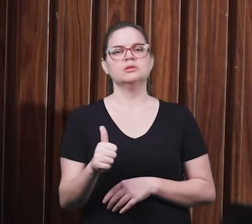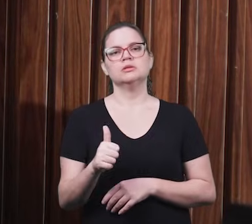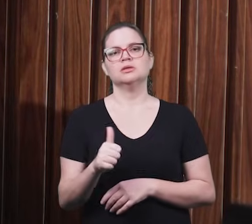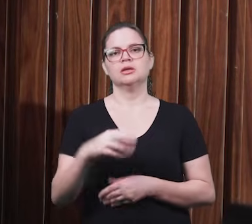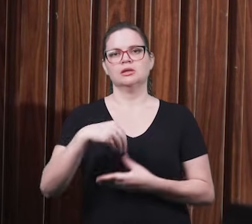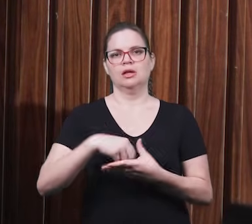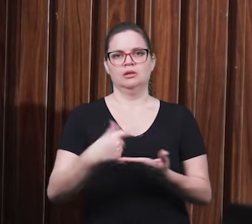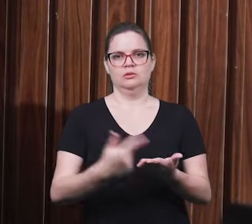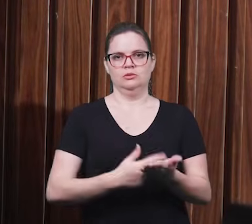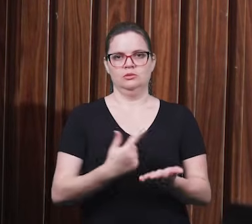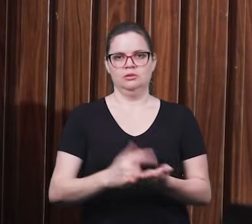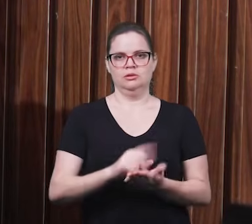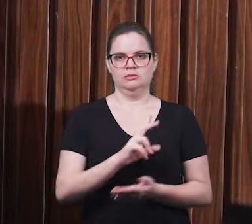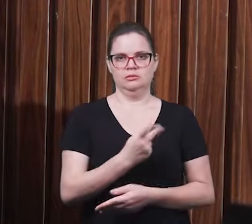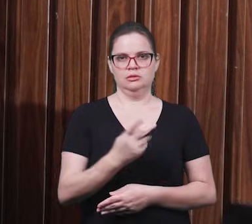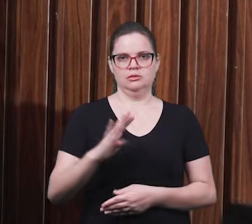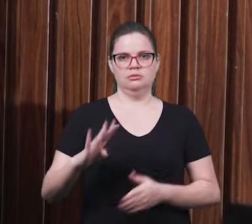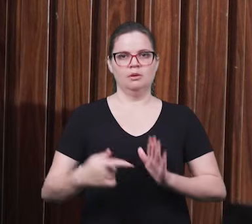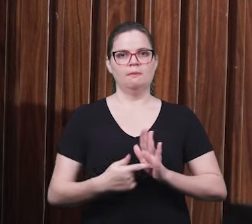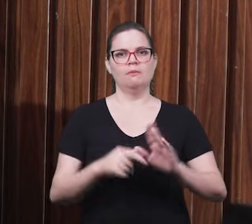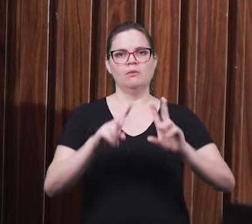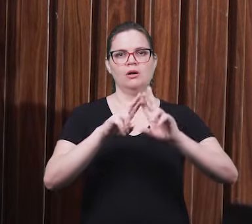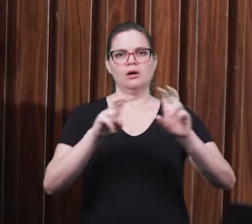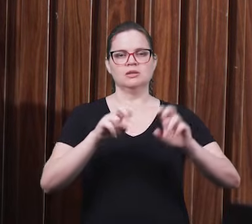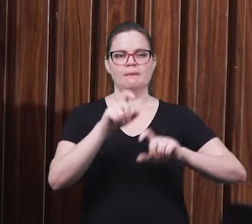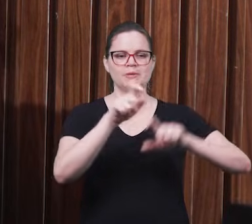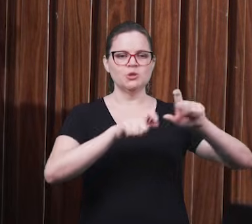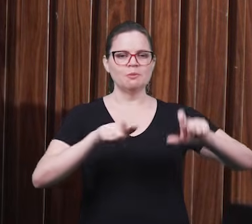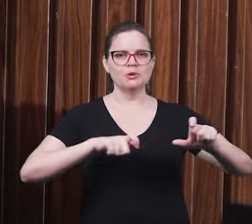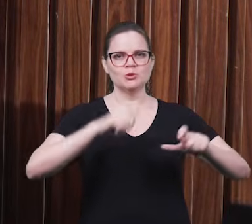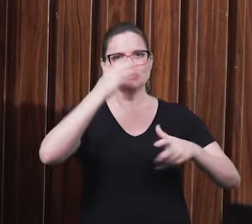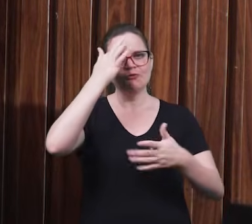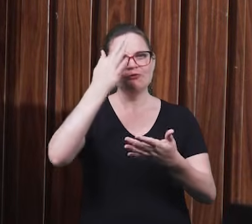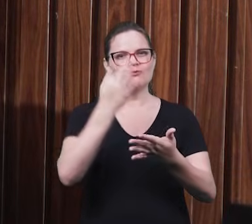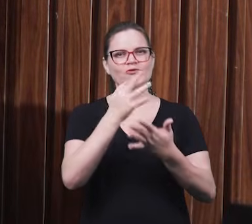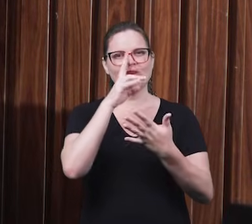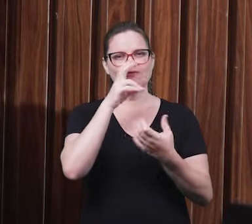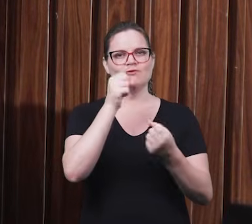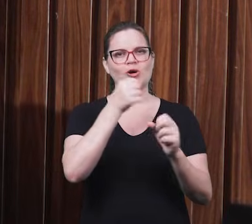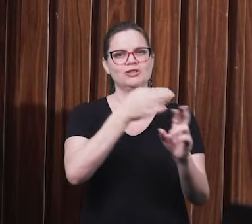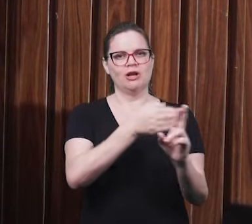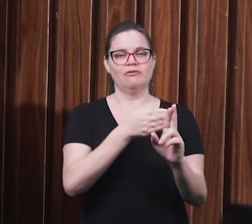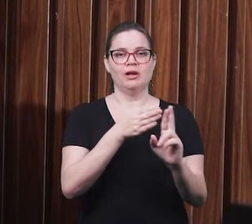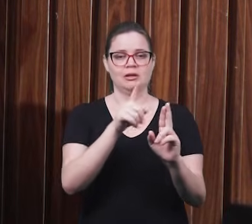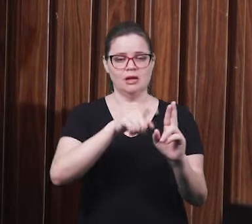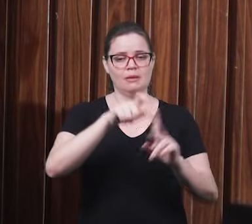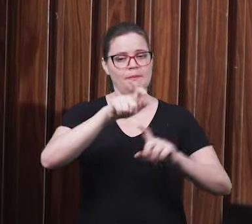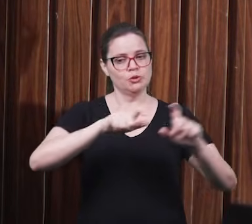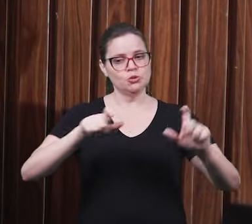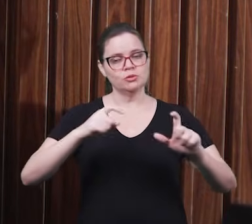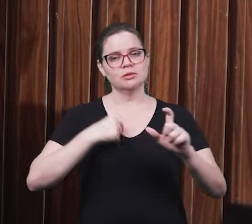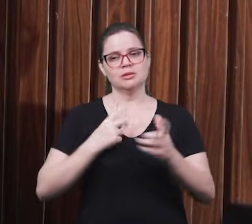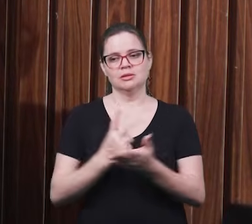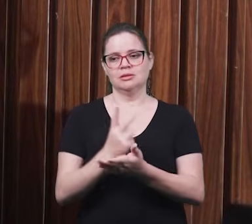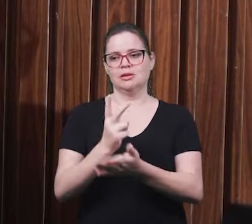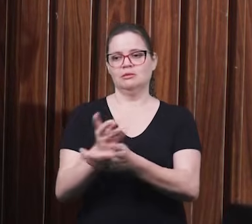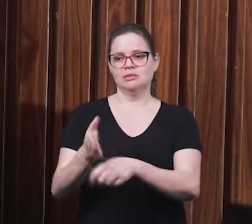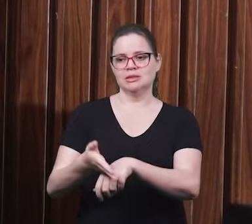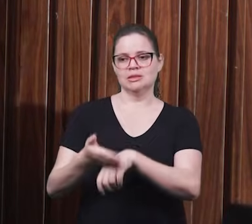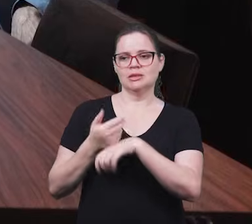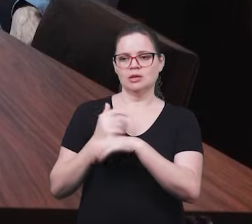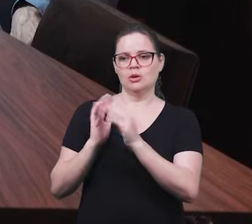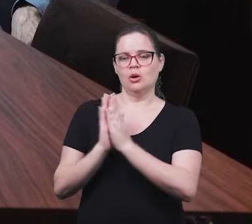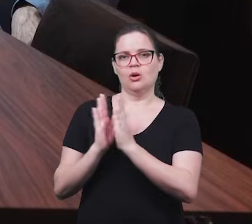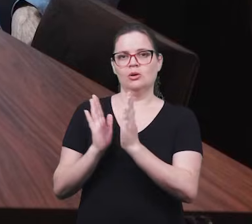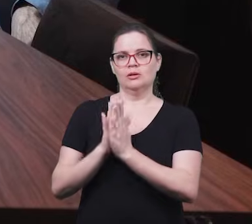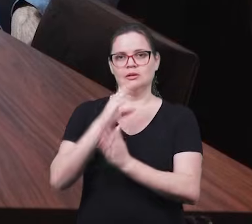Que fala daquela galeria da fé, eram varões que estavam ali desde cedo, né? Buscando o Senhor, clamando o Senhor e